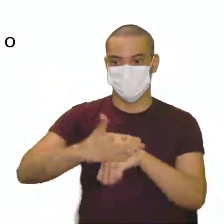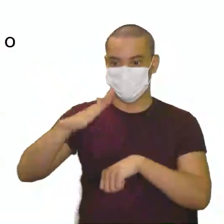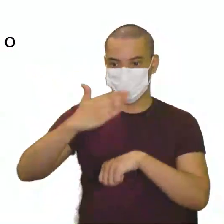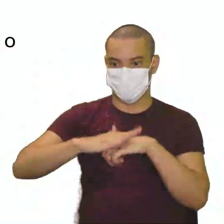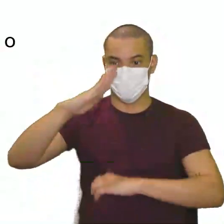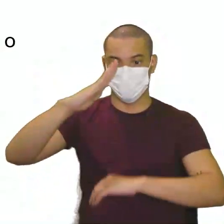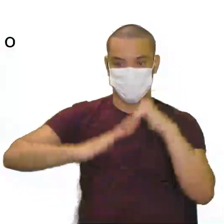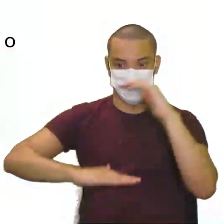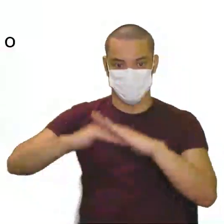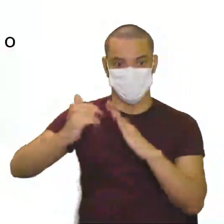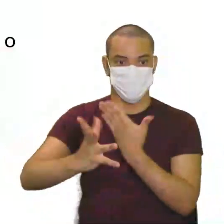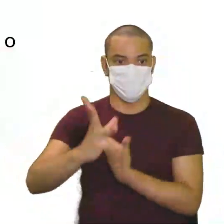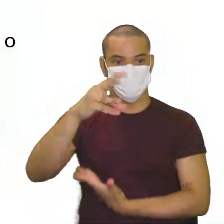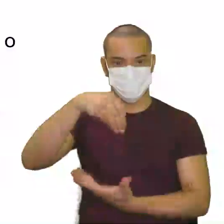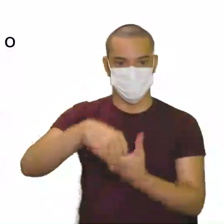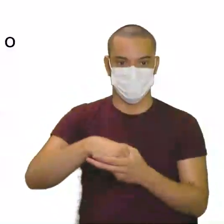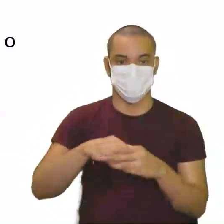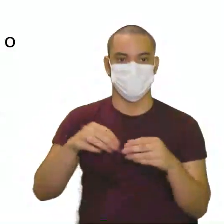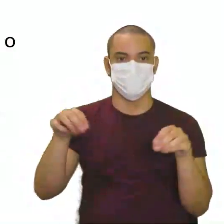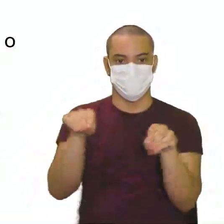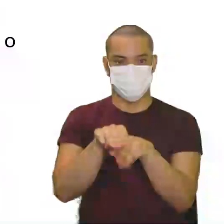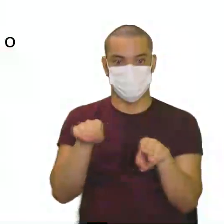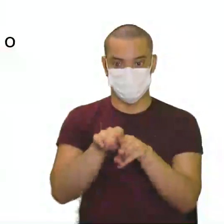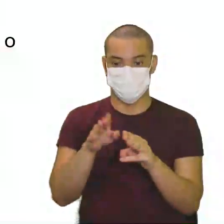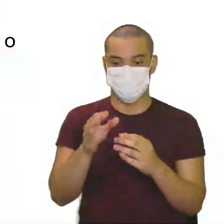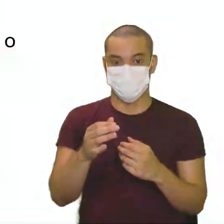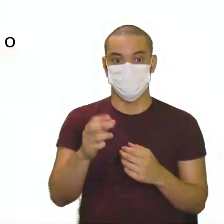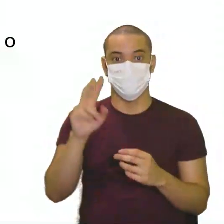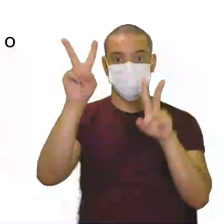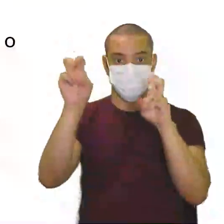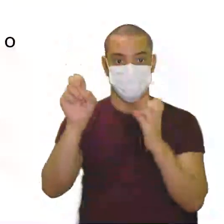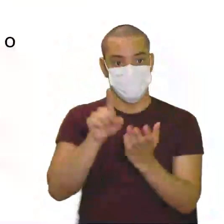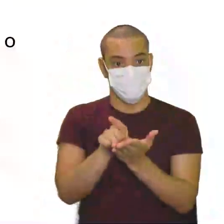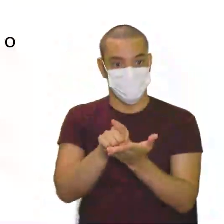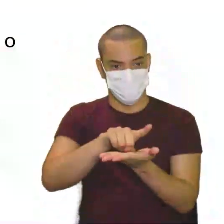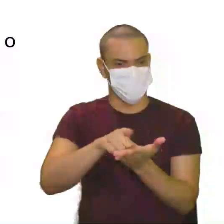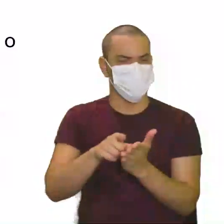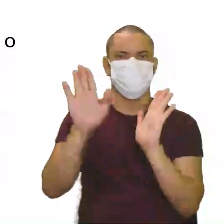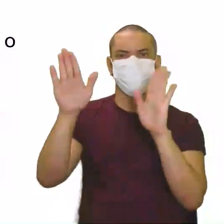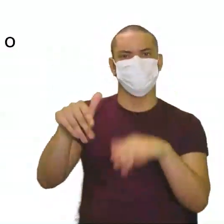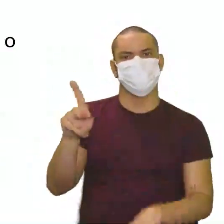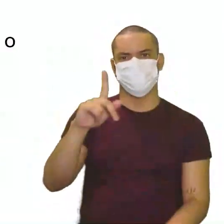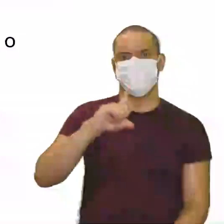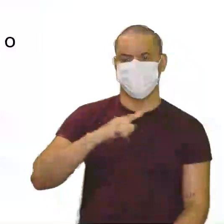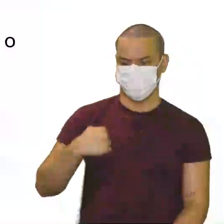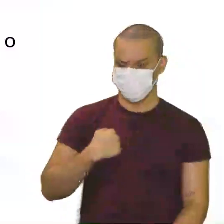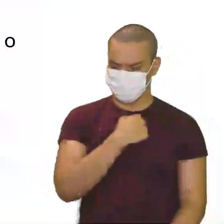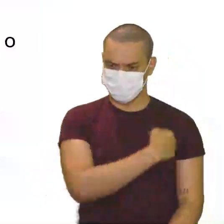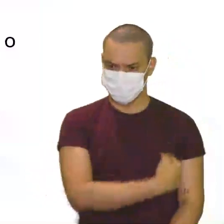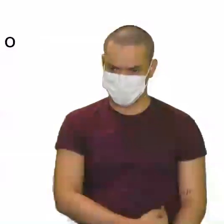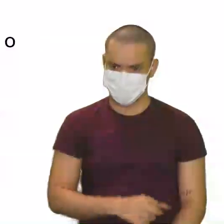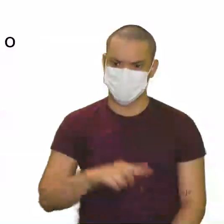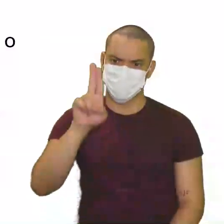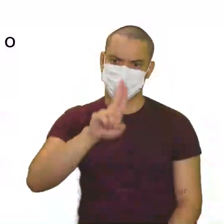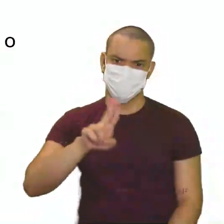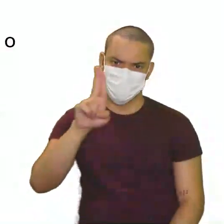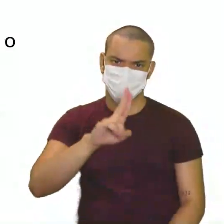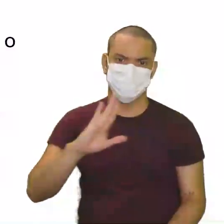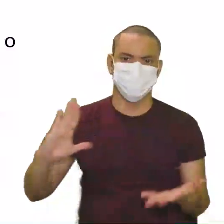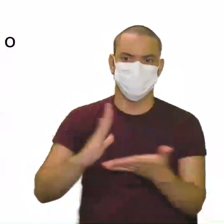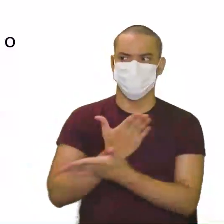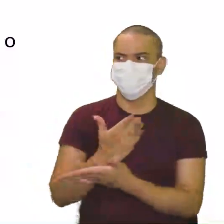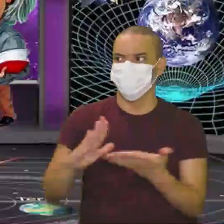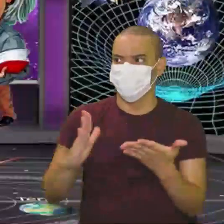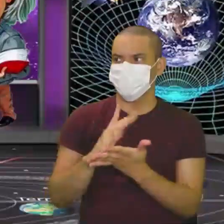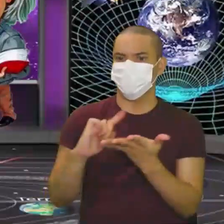prática em é do magnetismo e tudo mais com orientação a professora mais te vi lá os chineses né com seus rituais